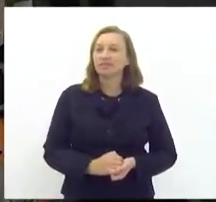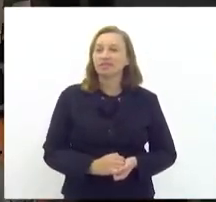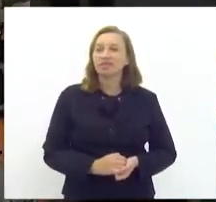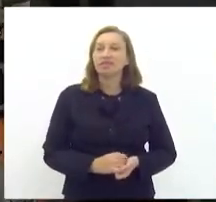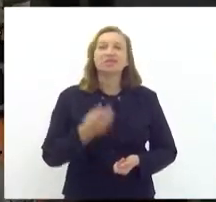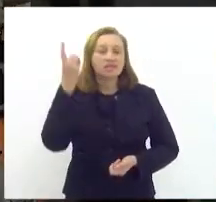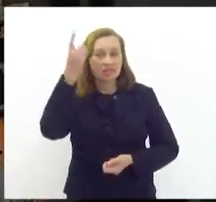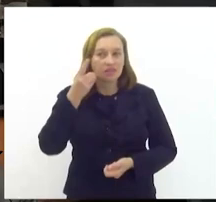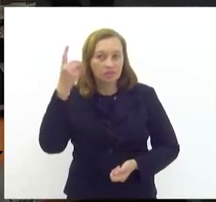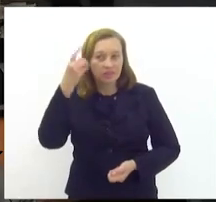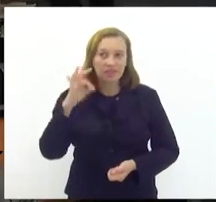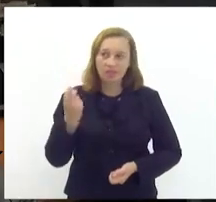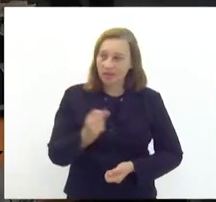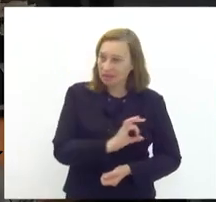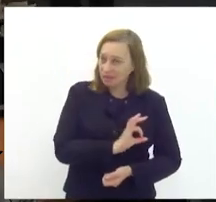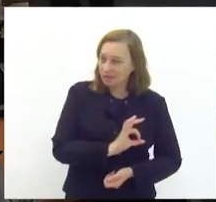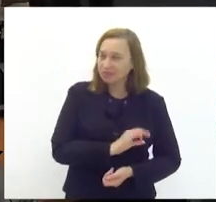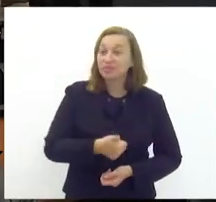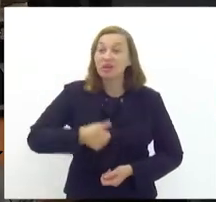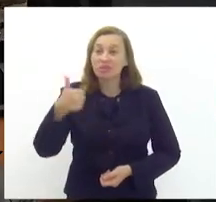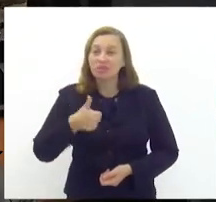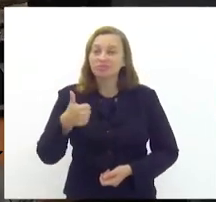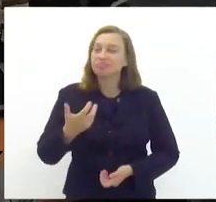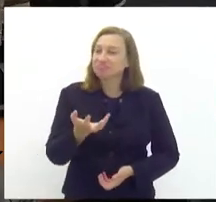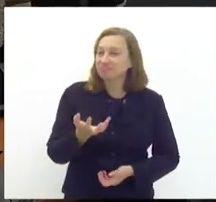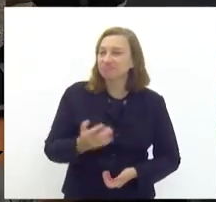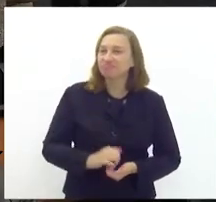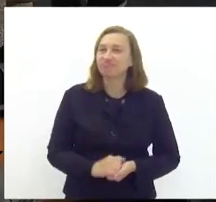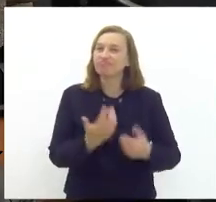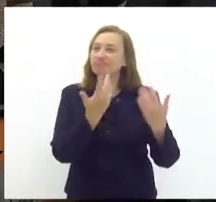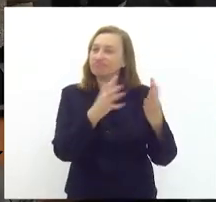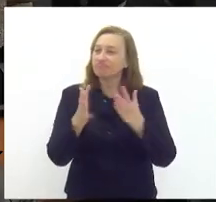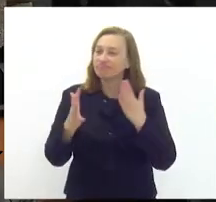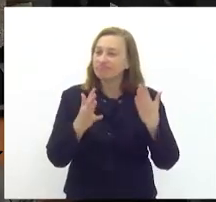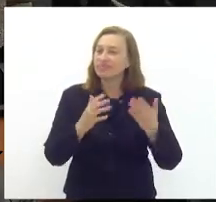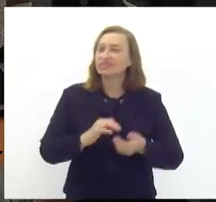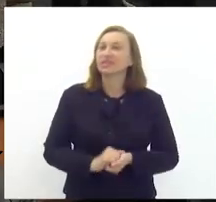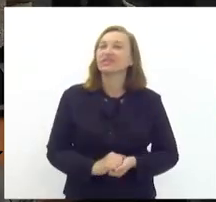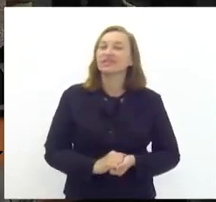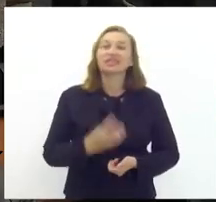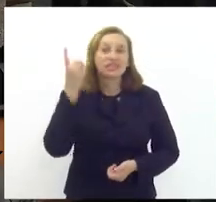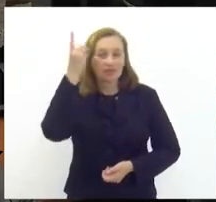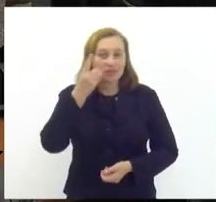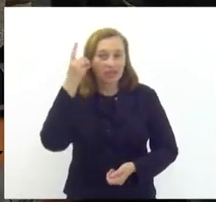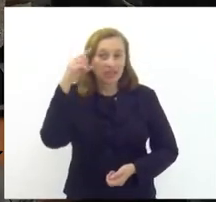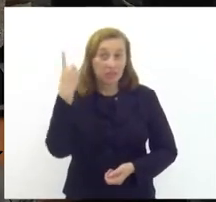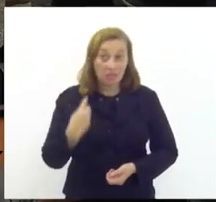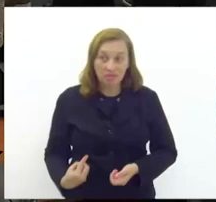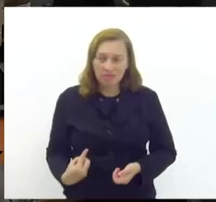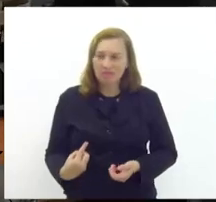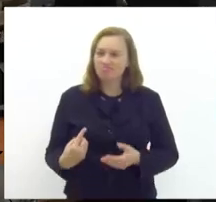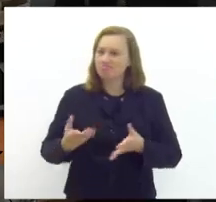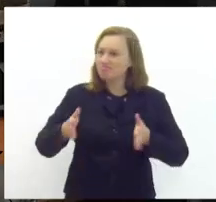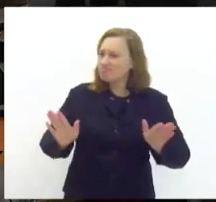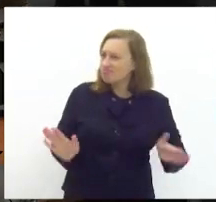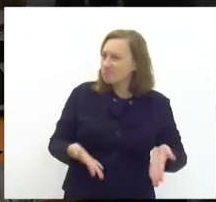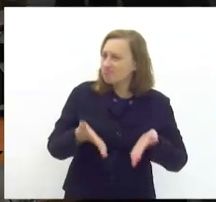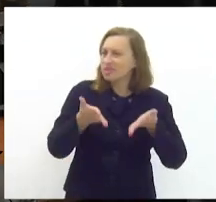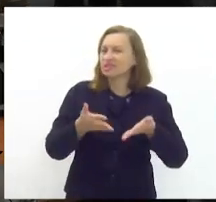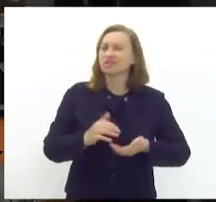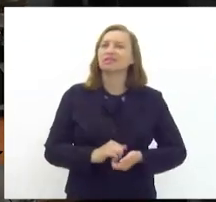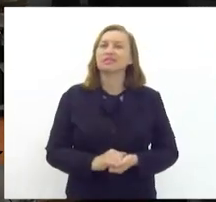deputada Marta Rocha por favor em primeiro lugar eu quero saudai parabenizar deputada Dani Balbi pela iniciativa